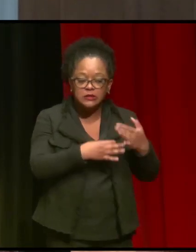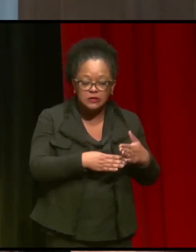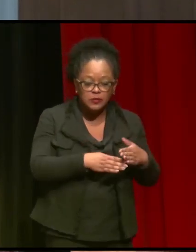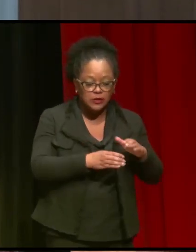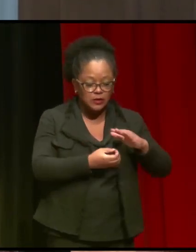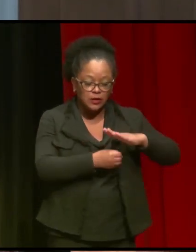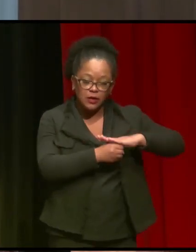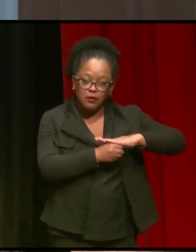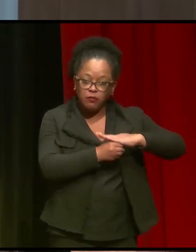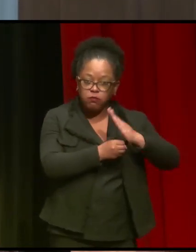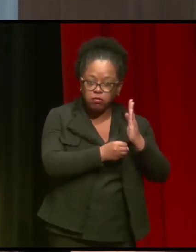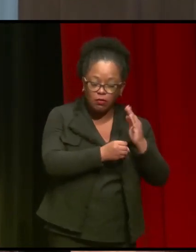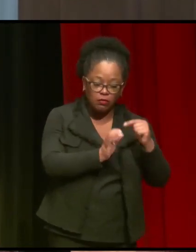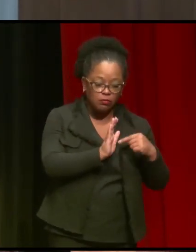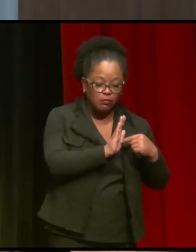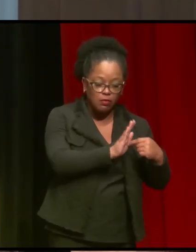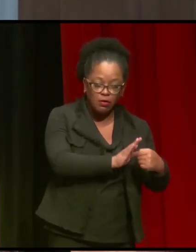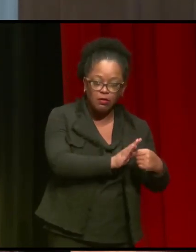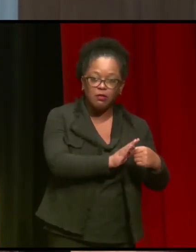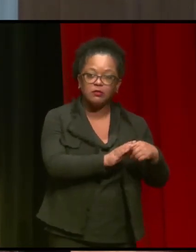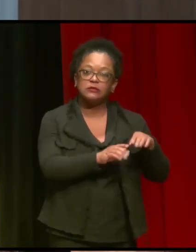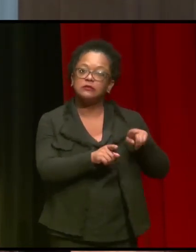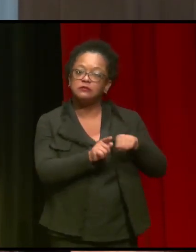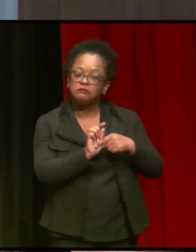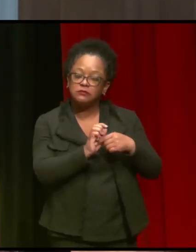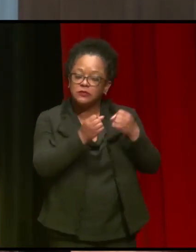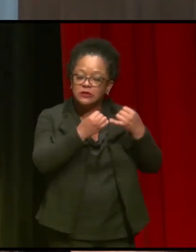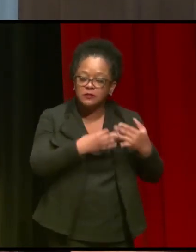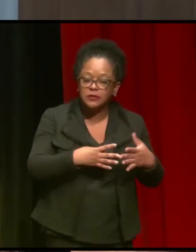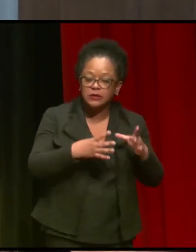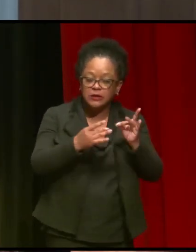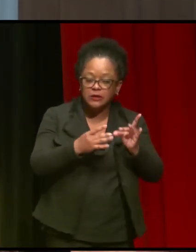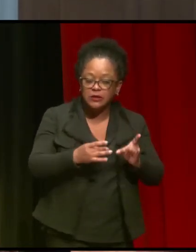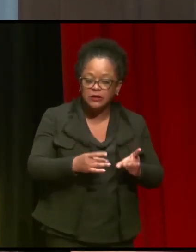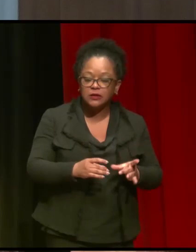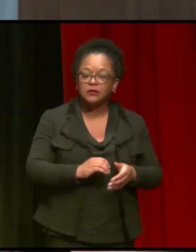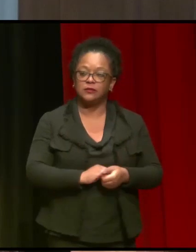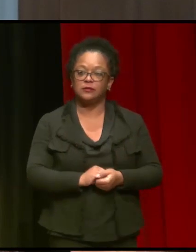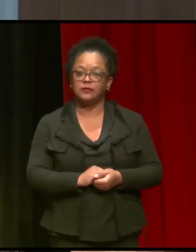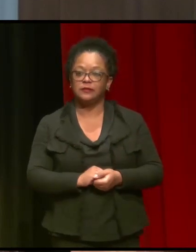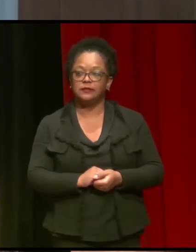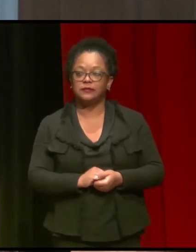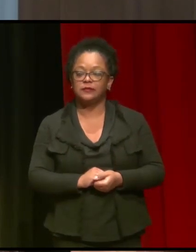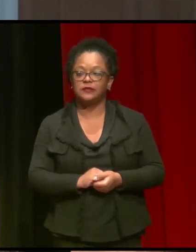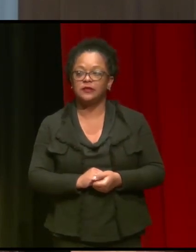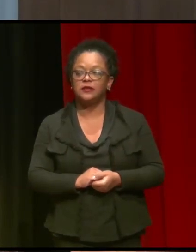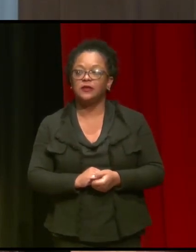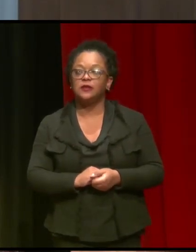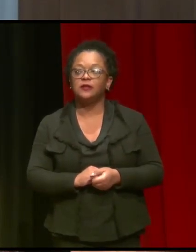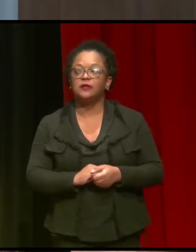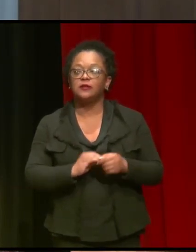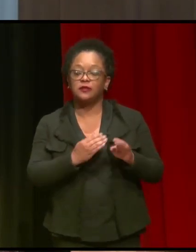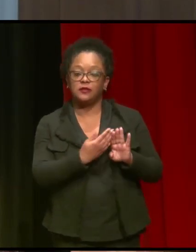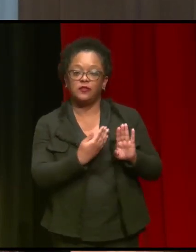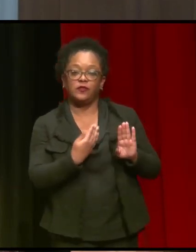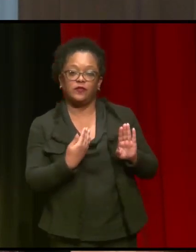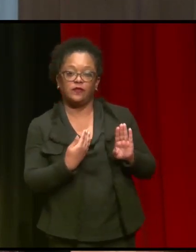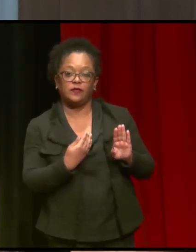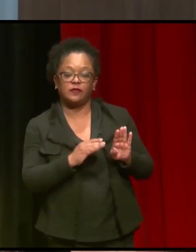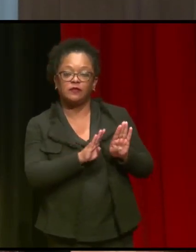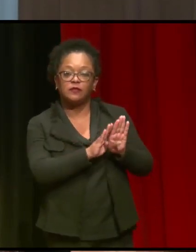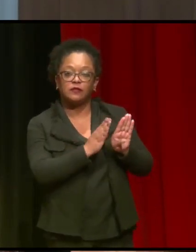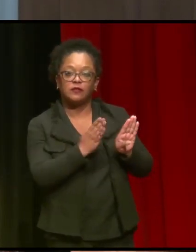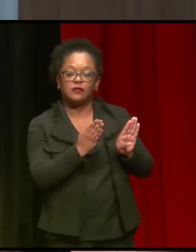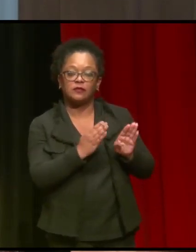Aqui está a pia, dois passos para cá, dá a indicação. Vou ficar aqui fora. E você fica na fora, porque geralmente eles não vão trancar a porta do